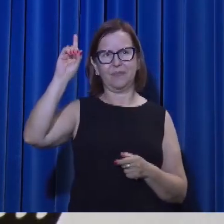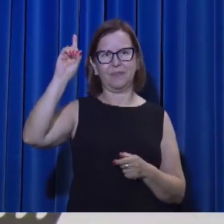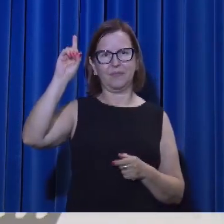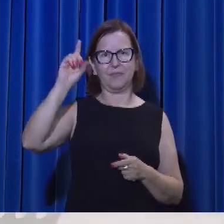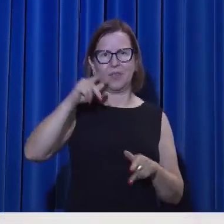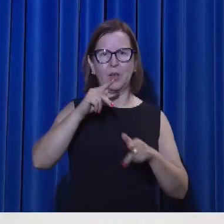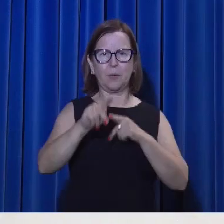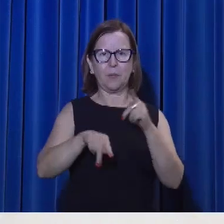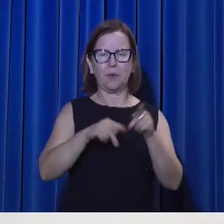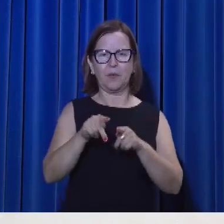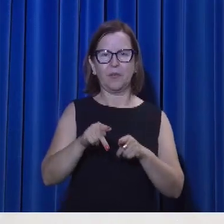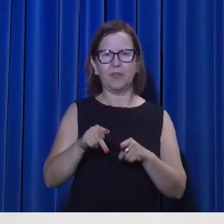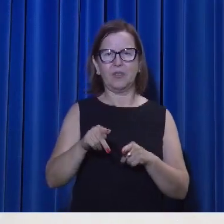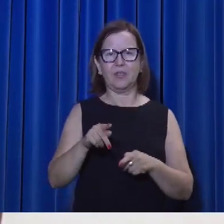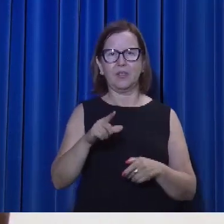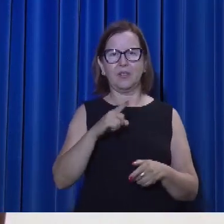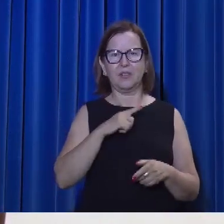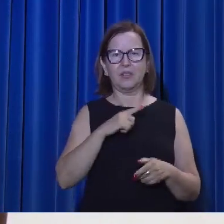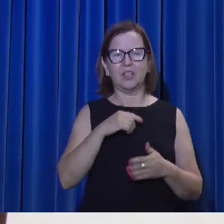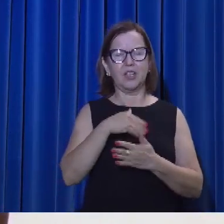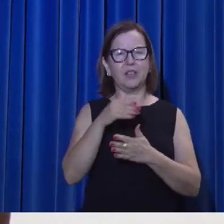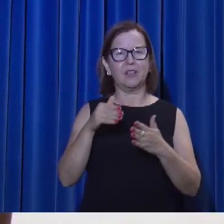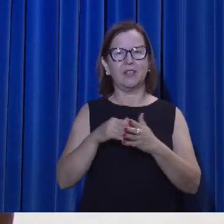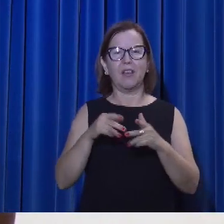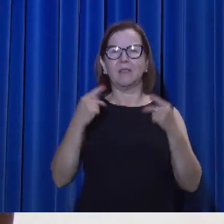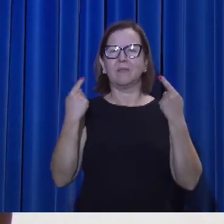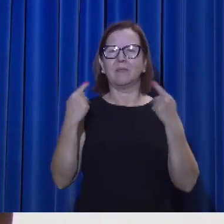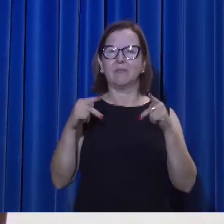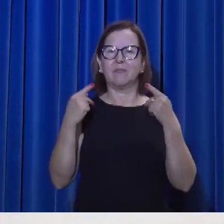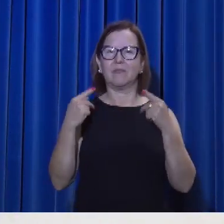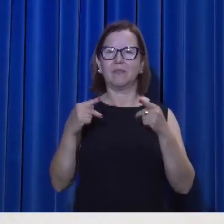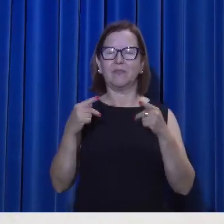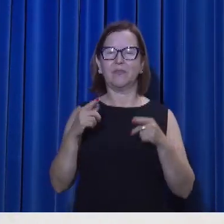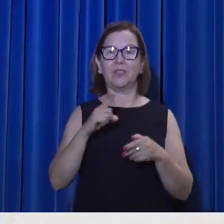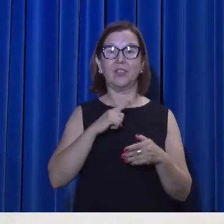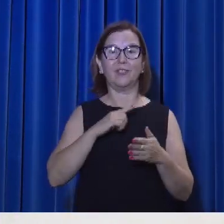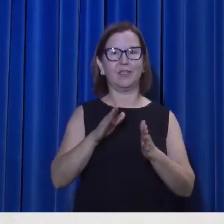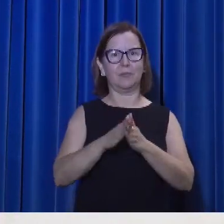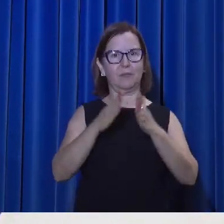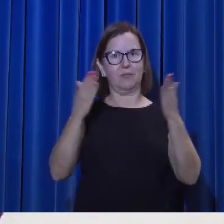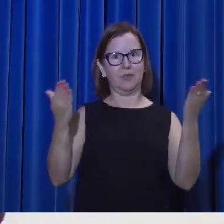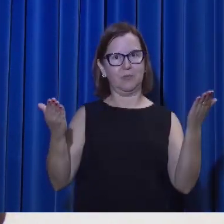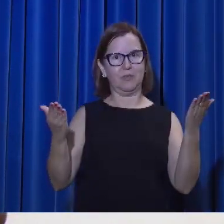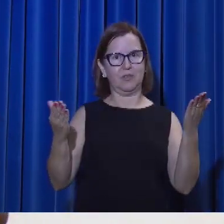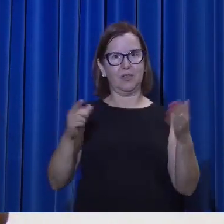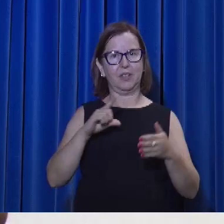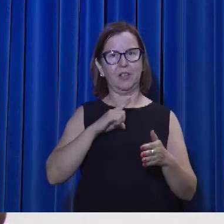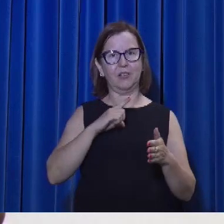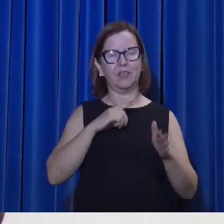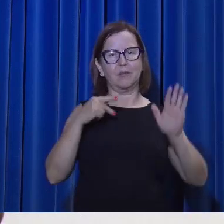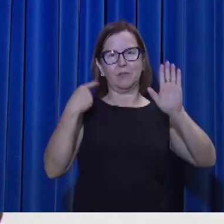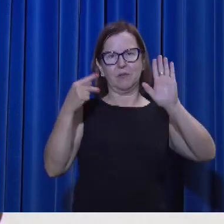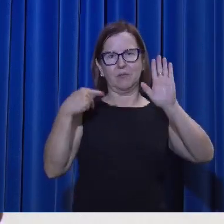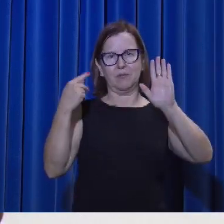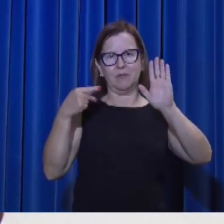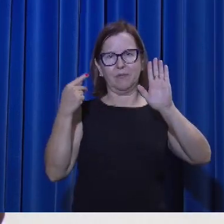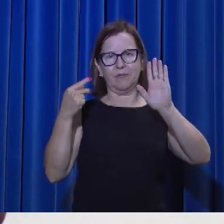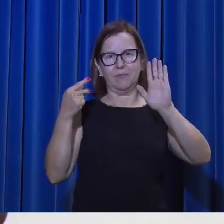Era o povo que tinha todos os profetas. Tinha a Bíblia. Tinha as promessas.